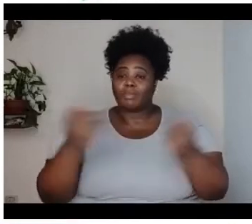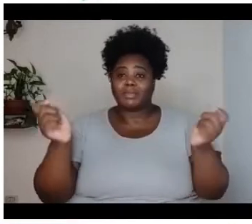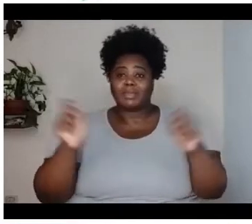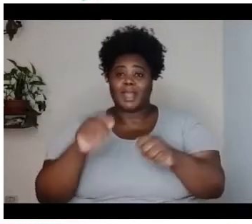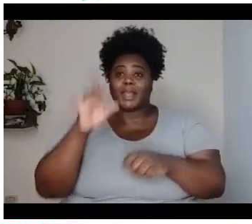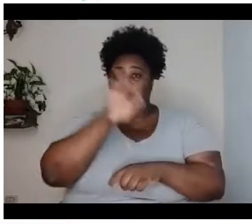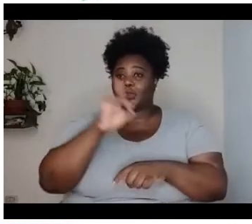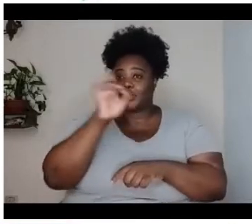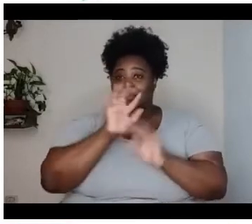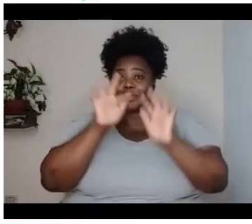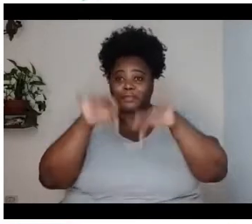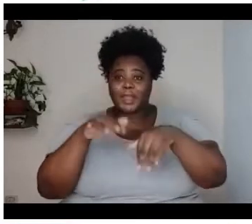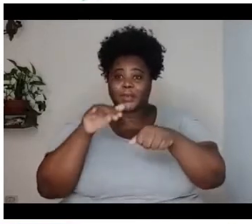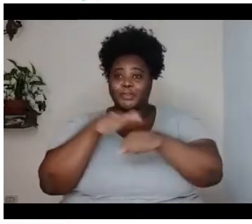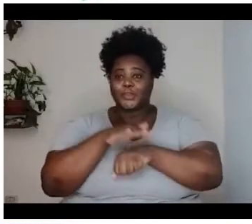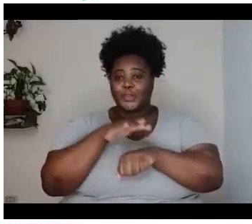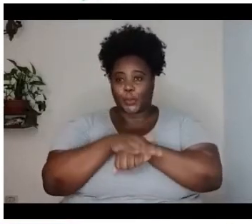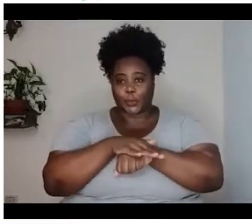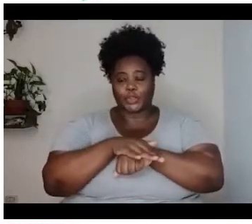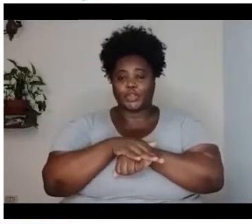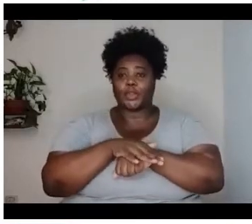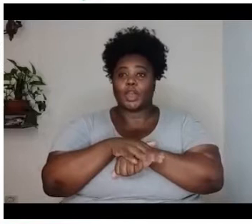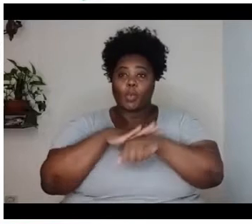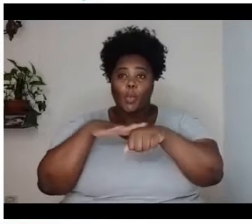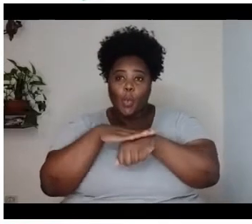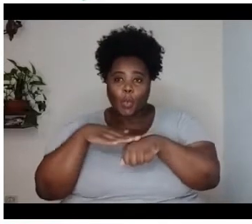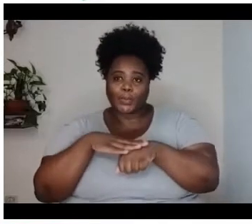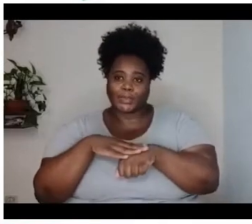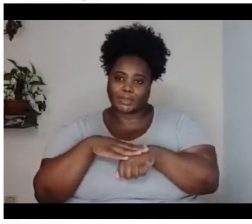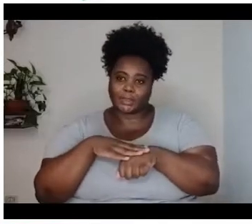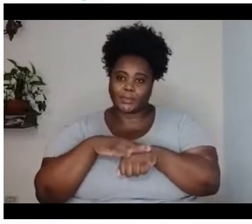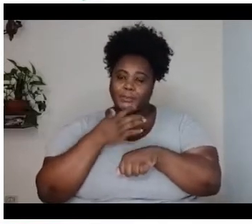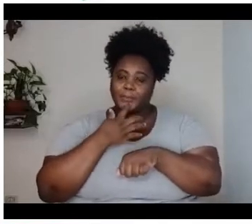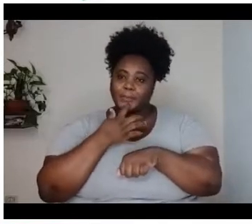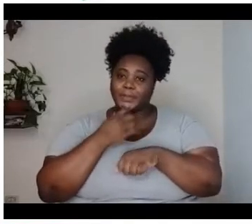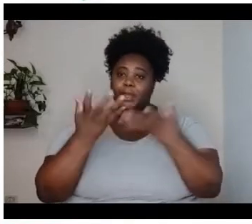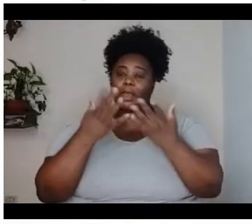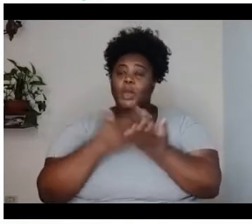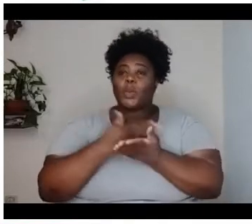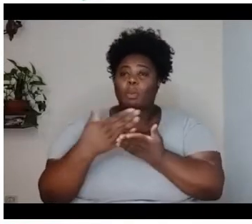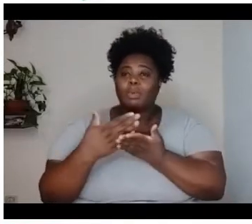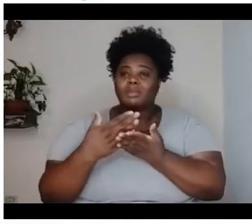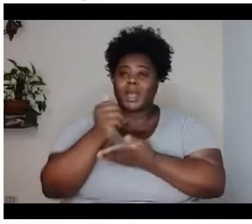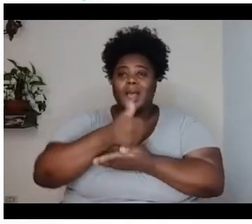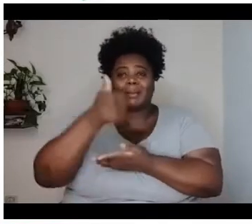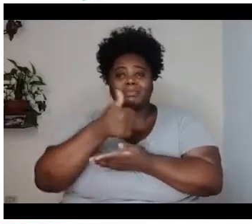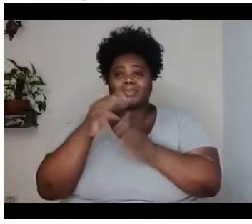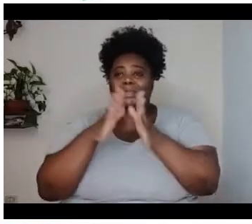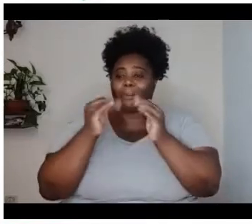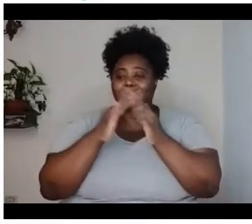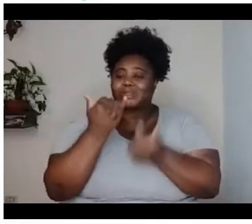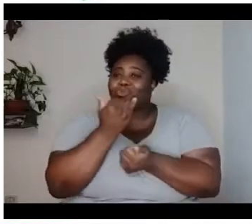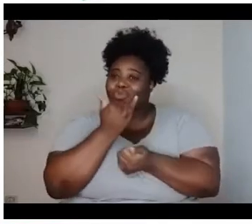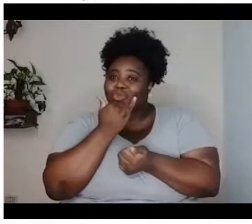final de noite, numa conversa. E eu queria começar, assim, primeiro já pedindo desculpas, porque eu estou um